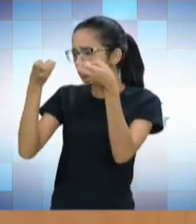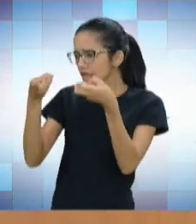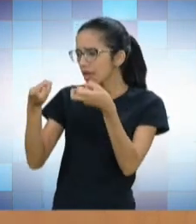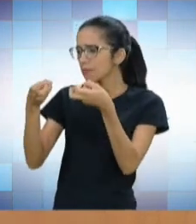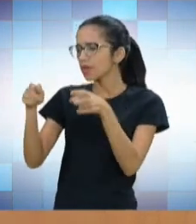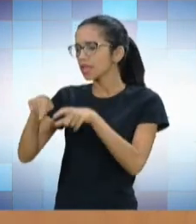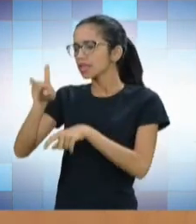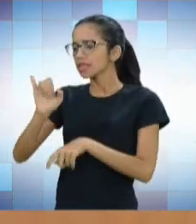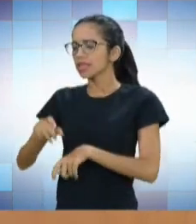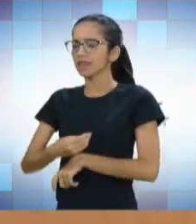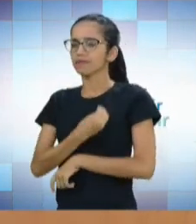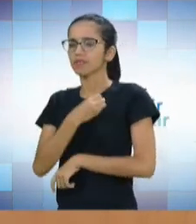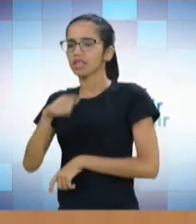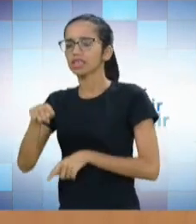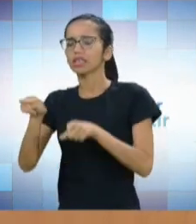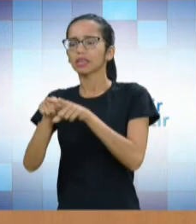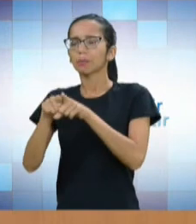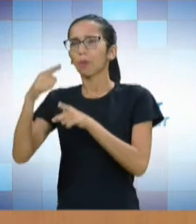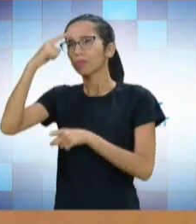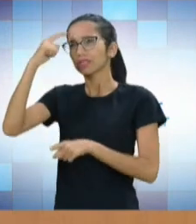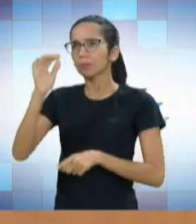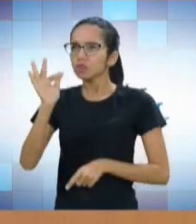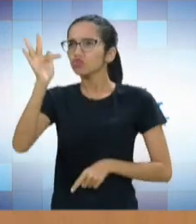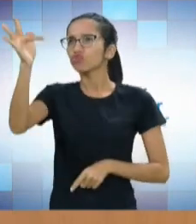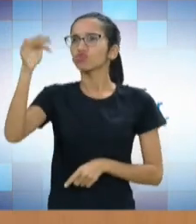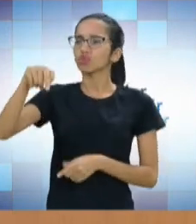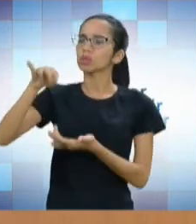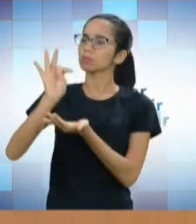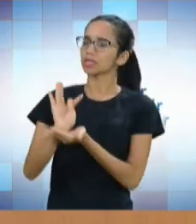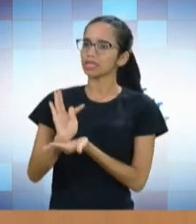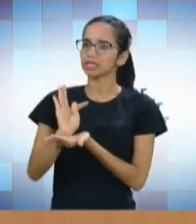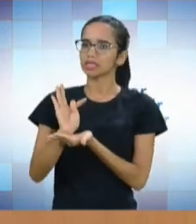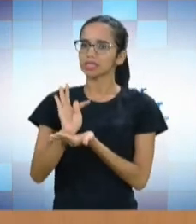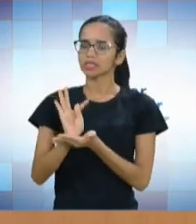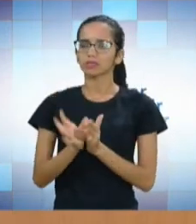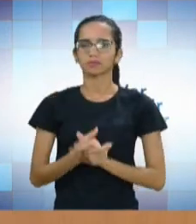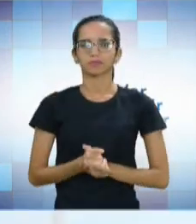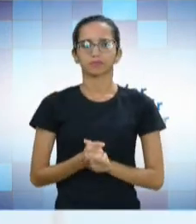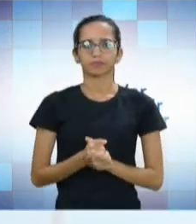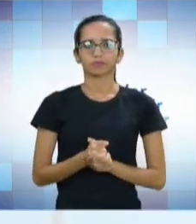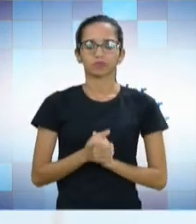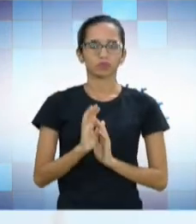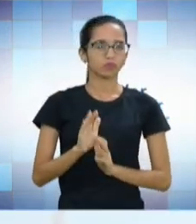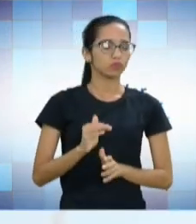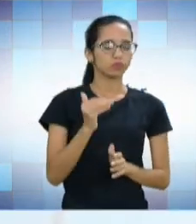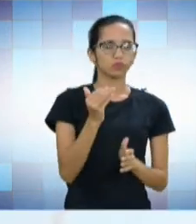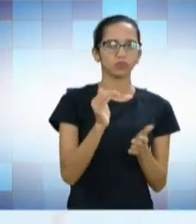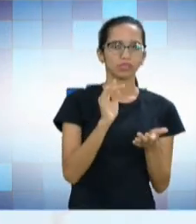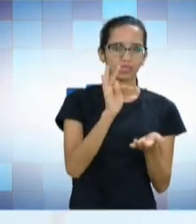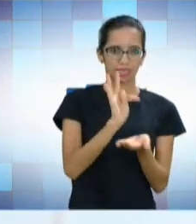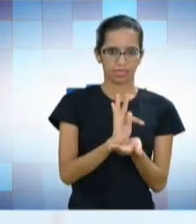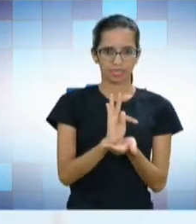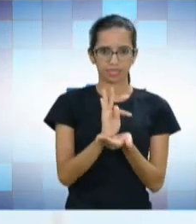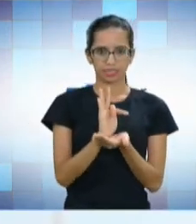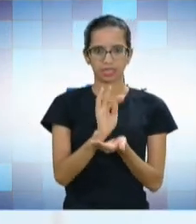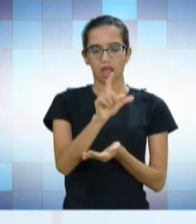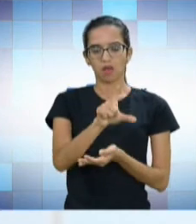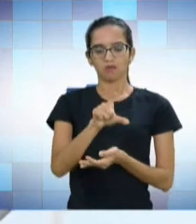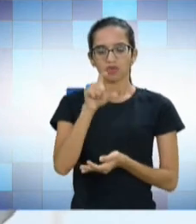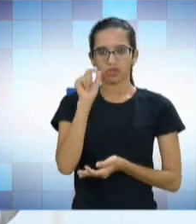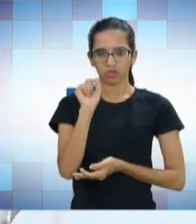aqui e qual é a projeção futuro para nossa capital teresina dentro do momento que foi